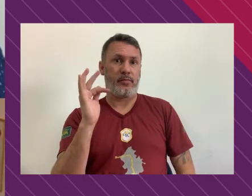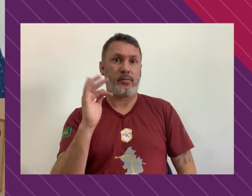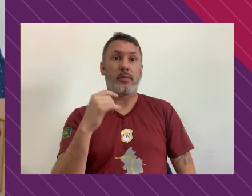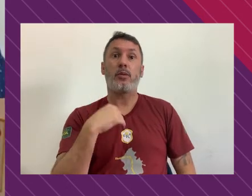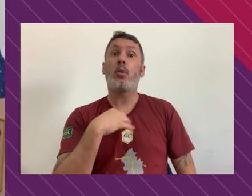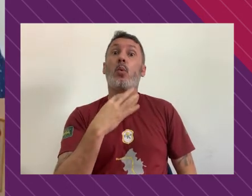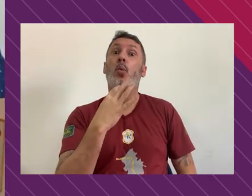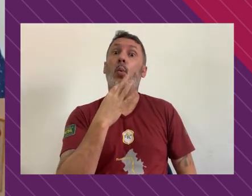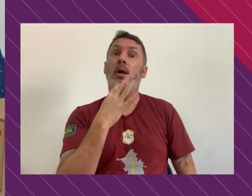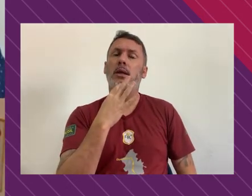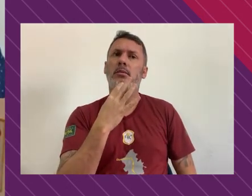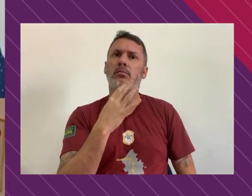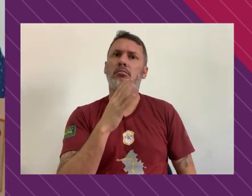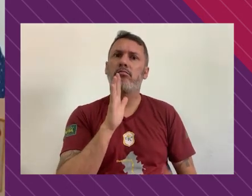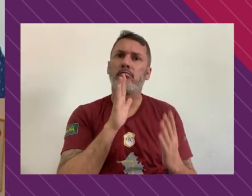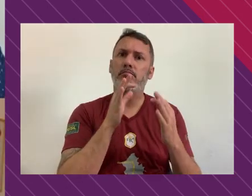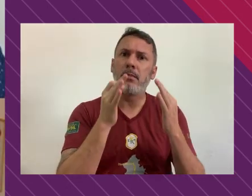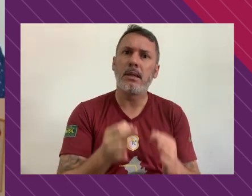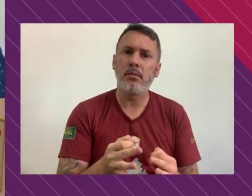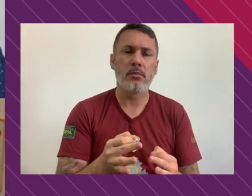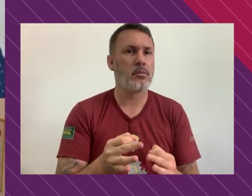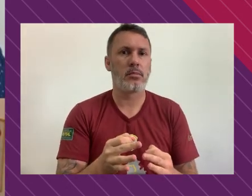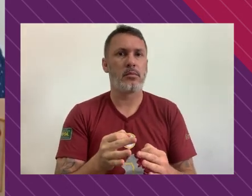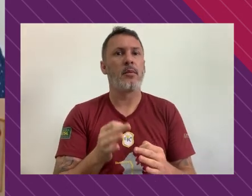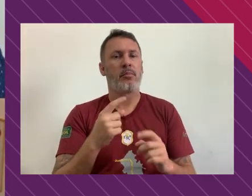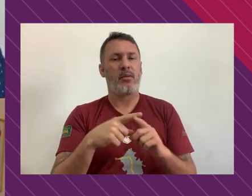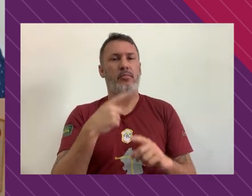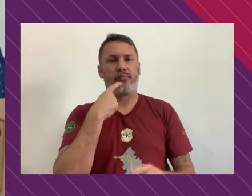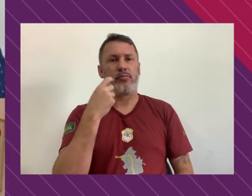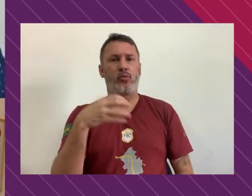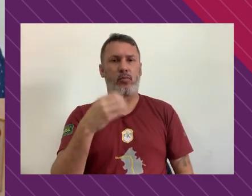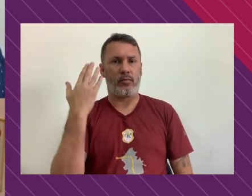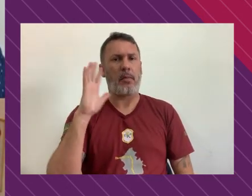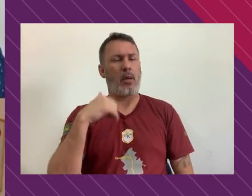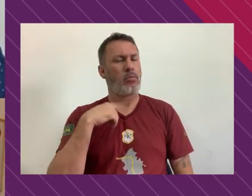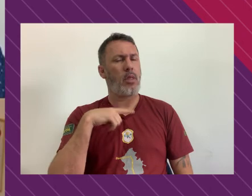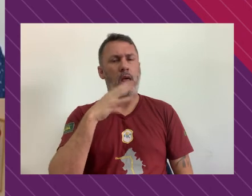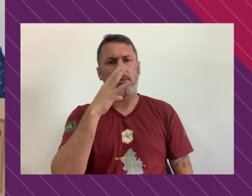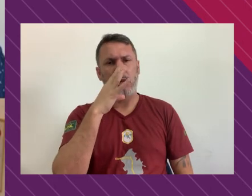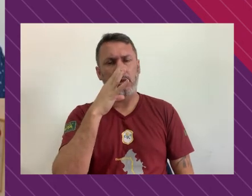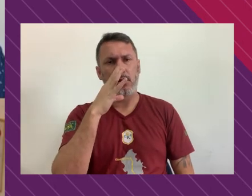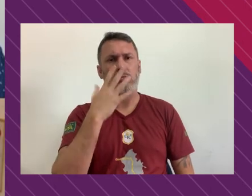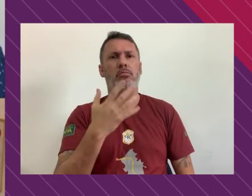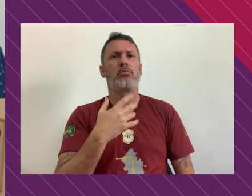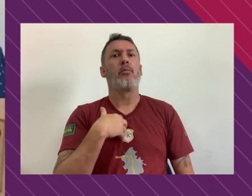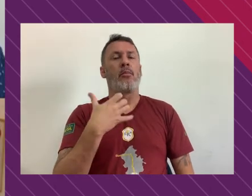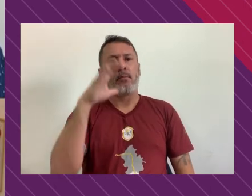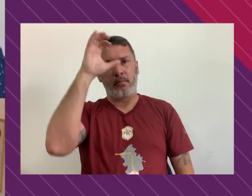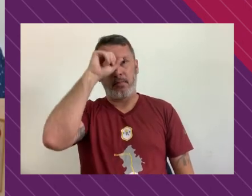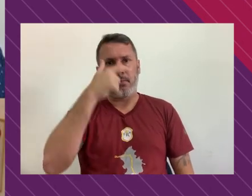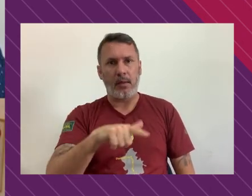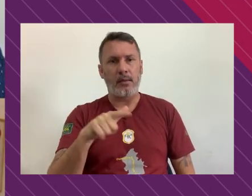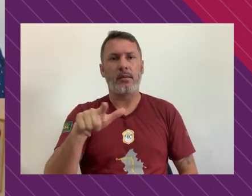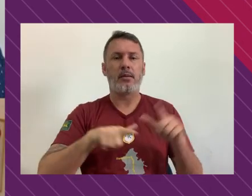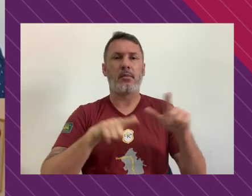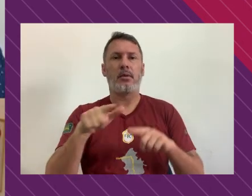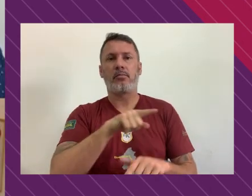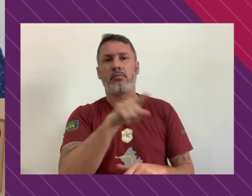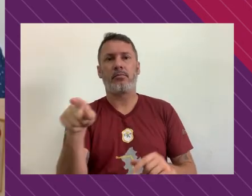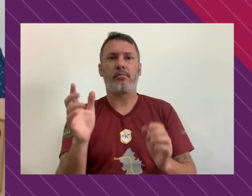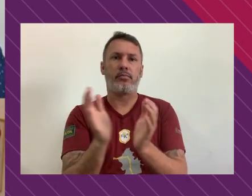a gente vai aprendendo essas habilidades. Desculpe te interromper, mas enquanto você à falava, vontade. eu lembrei aqui, vocês talvez